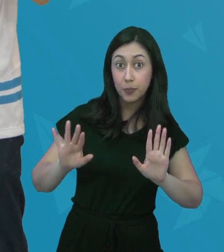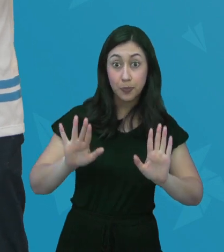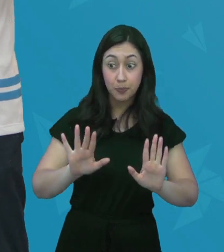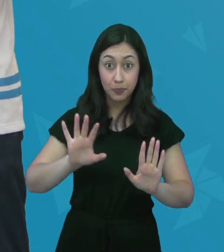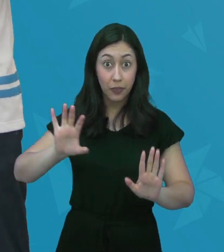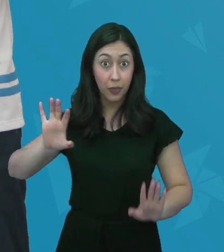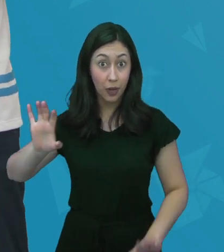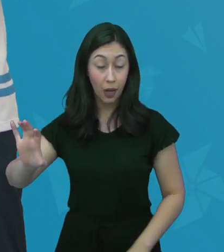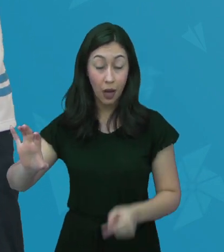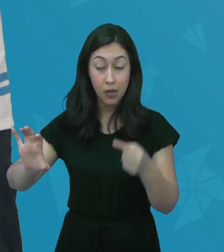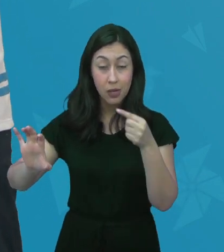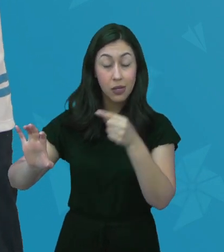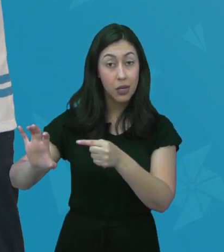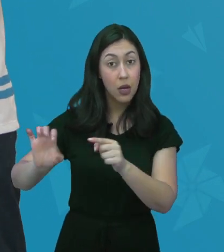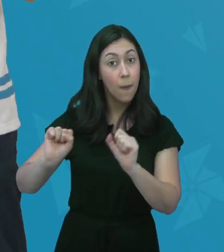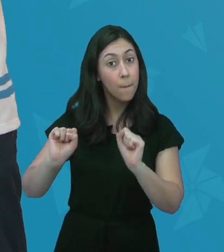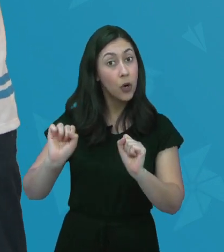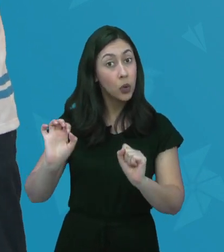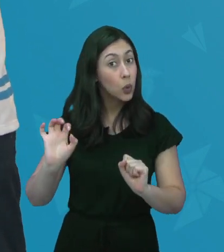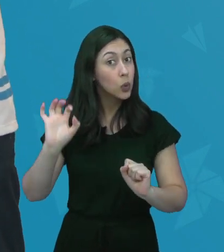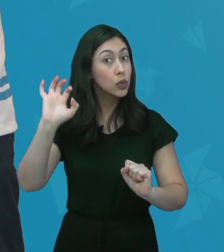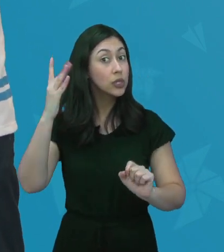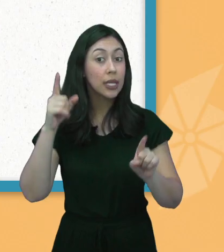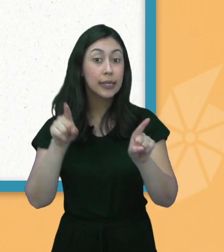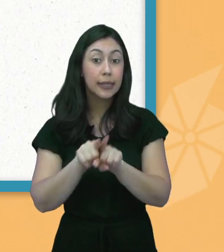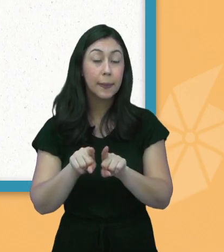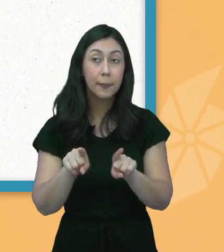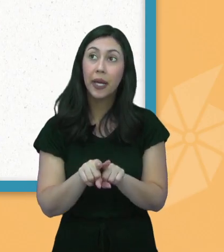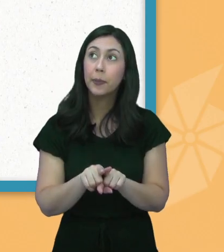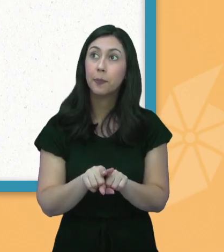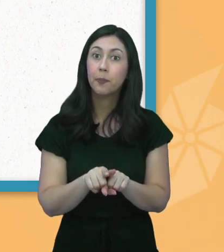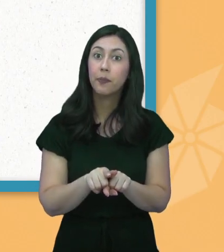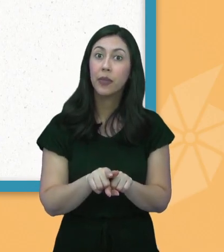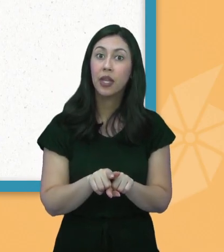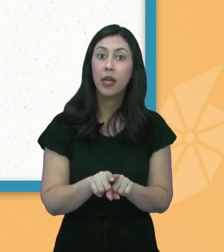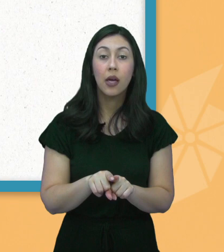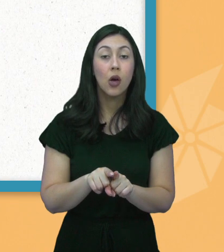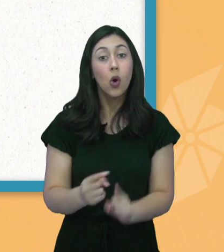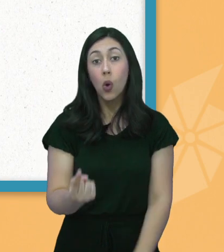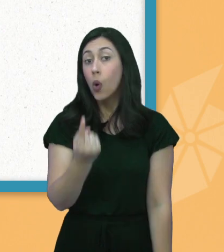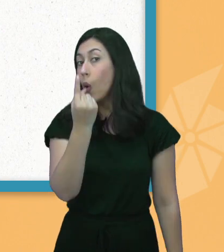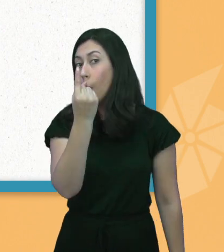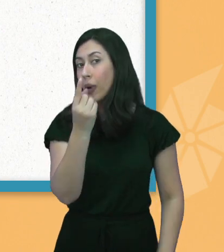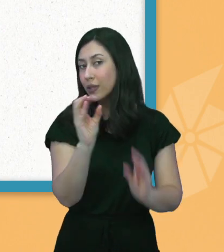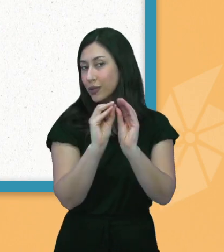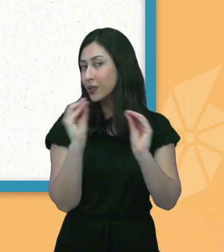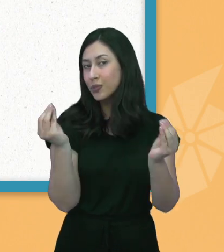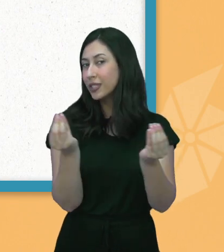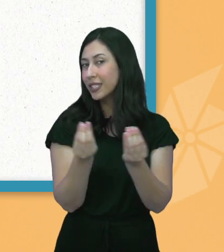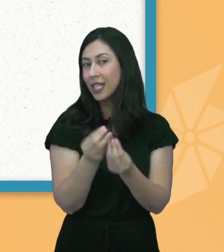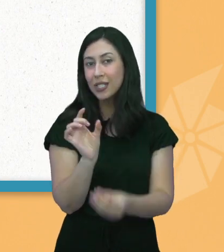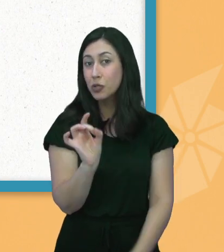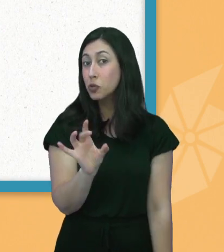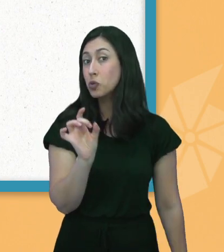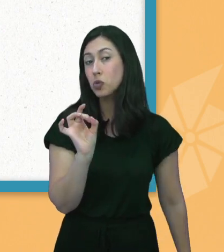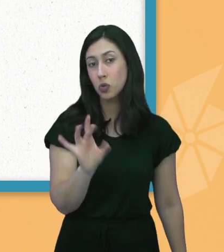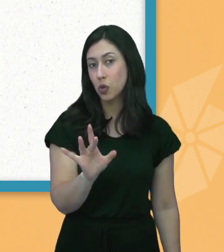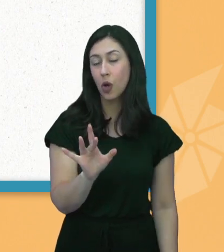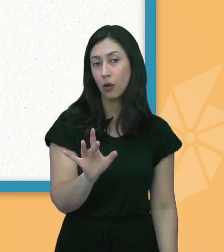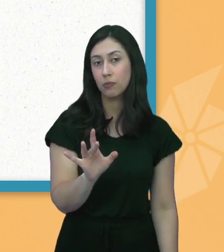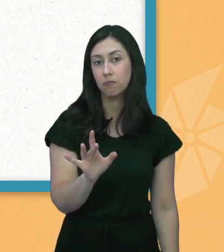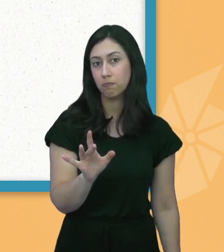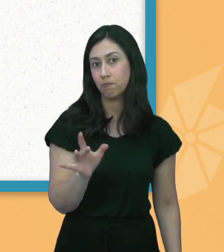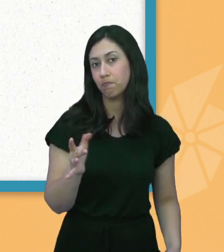sistemas heterogêneos podem ocorrer inclusive com um sistema que contenha apenas uma substância de um tipo